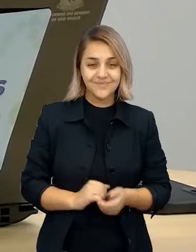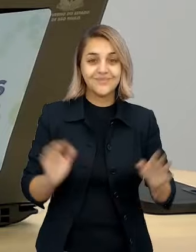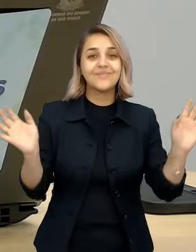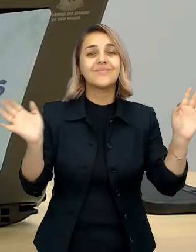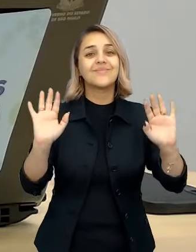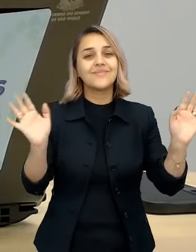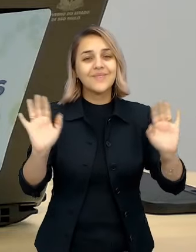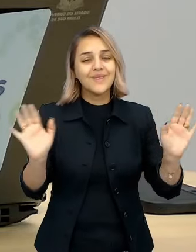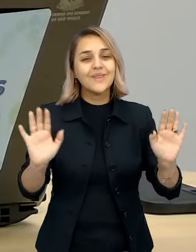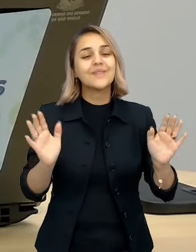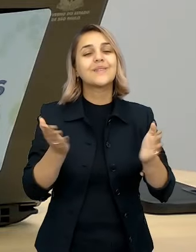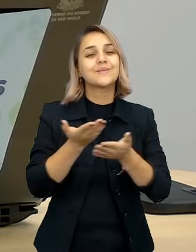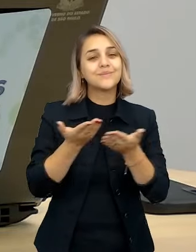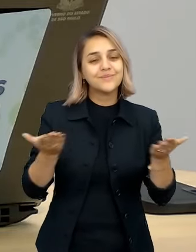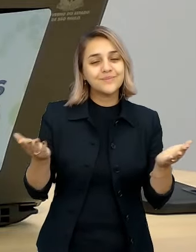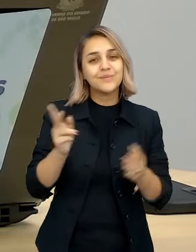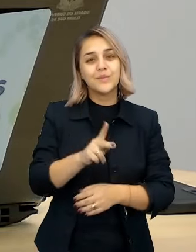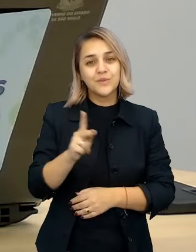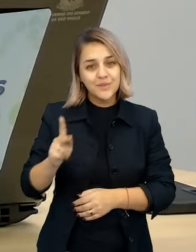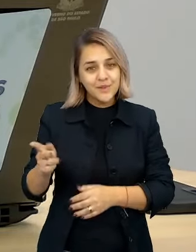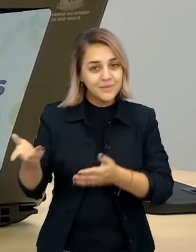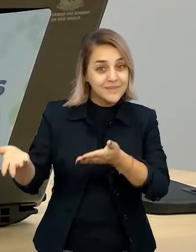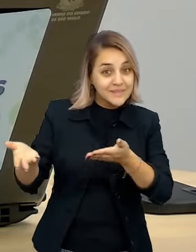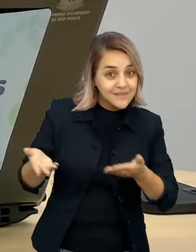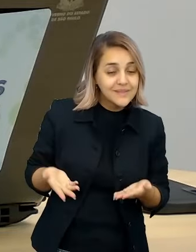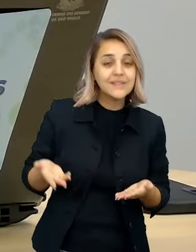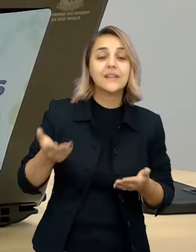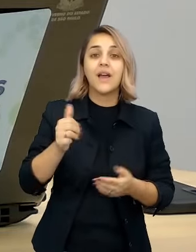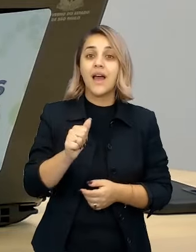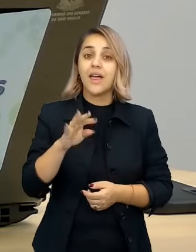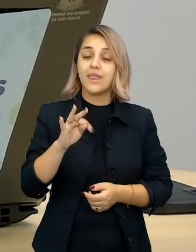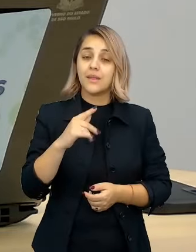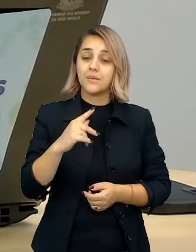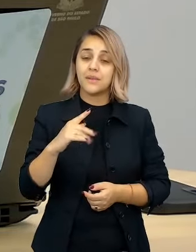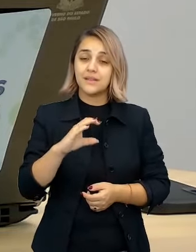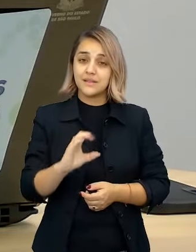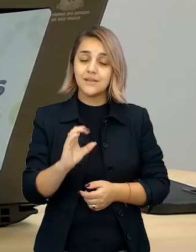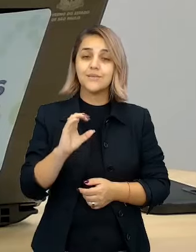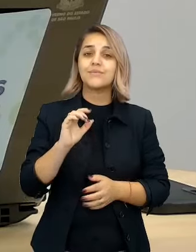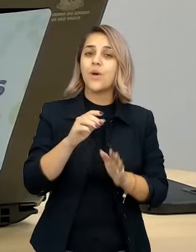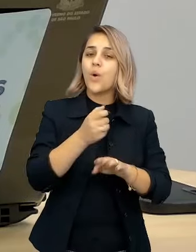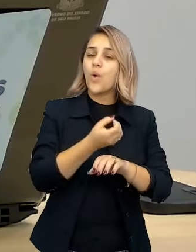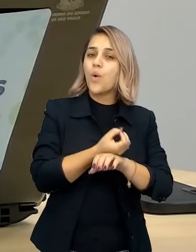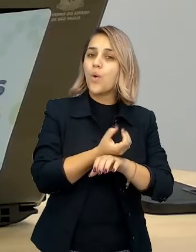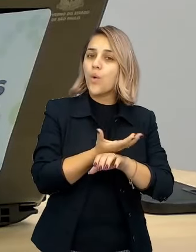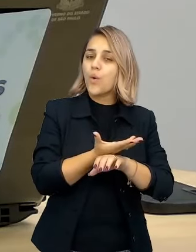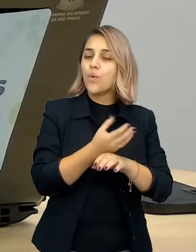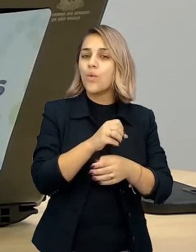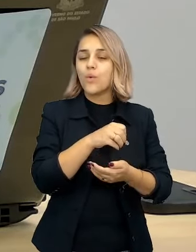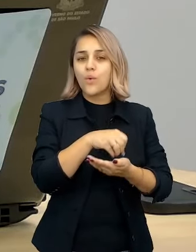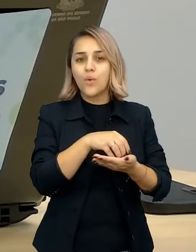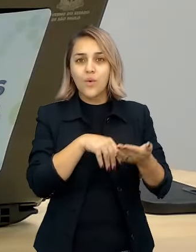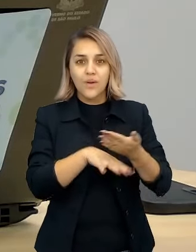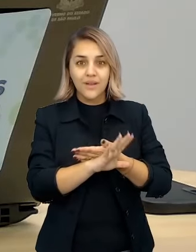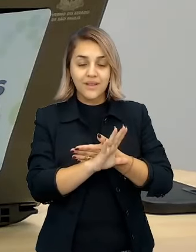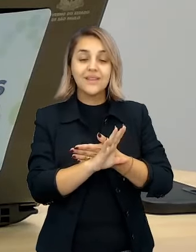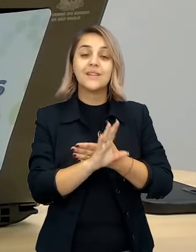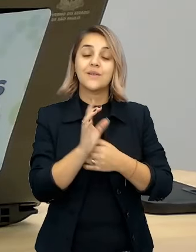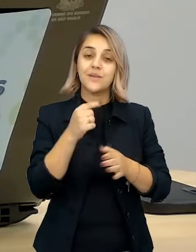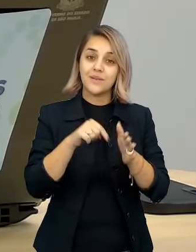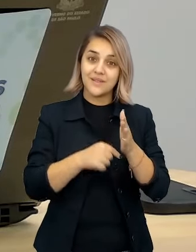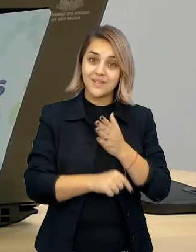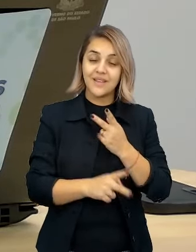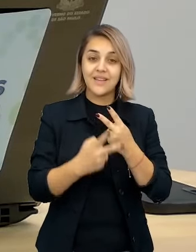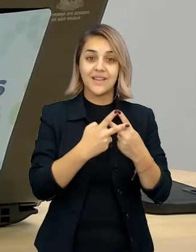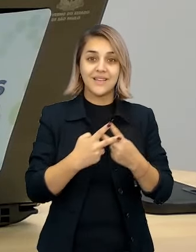Olá, professores, sejam todos muito bem-vindos a mais uma TPC do Aprofundamento Curricular #Quem Divide Multiplica de